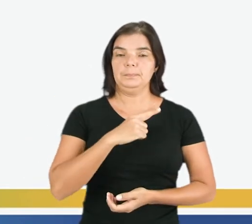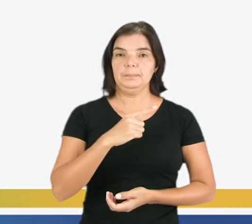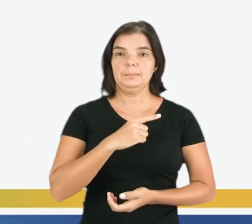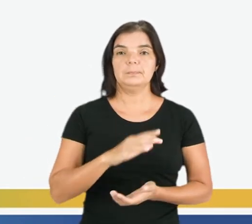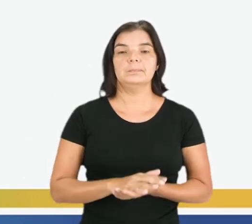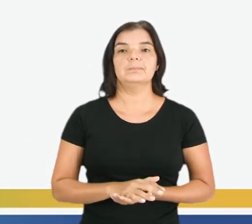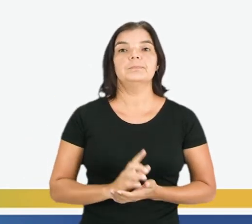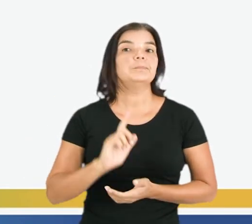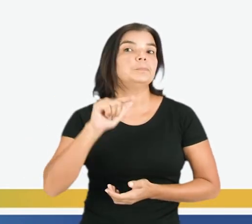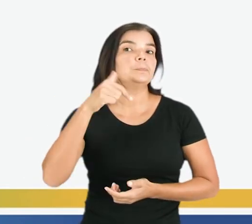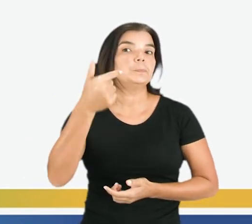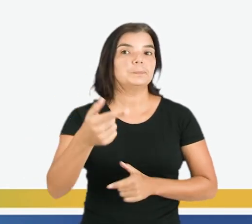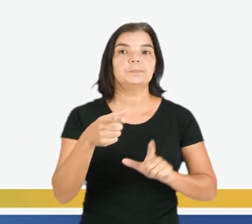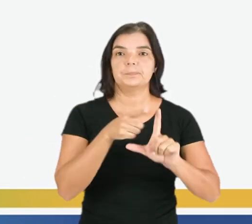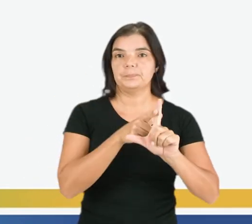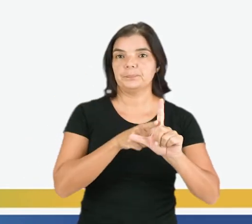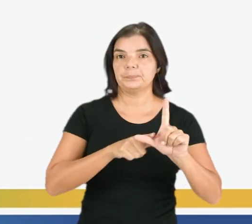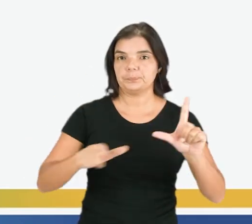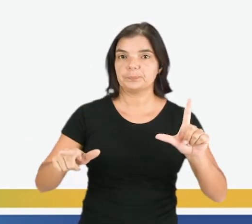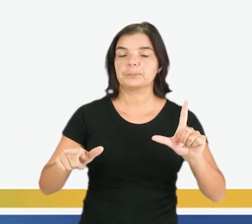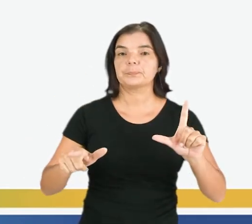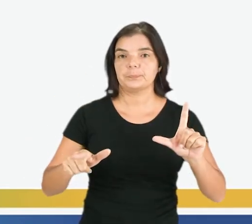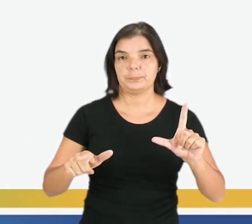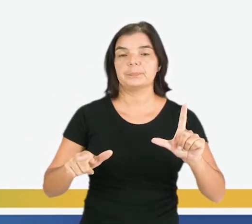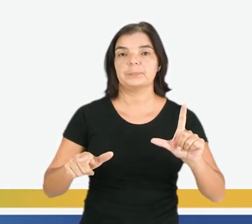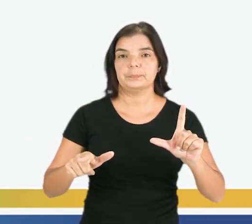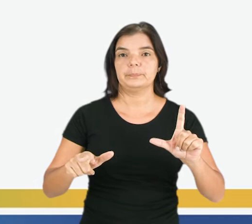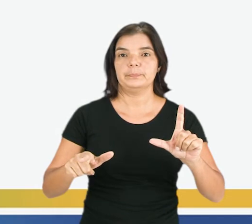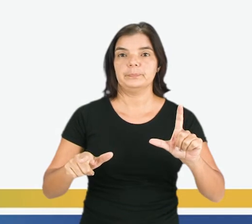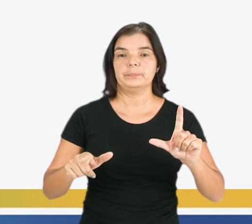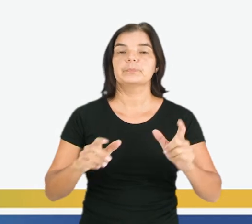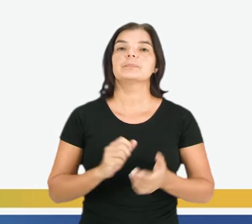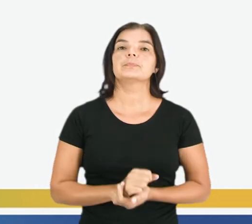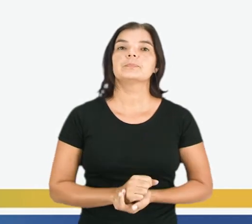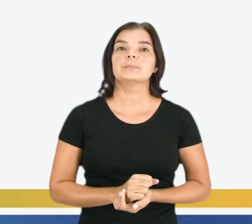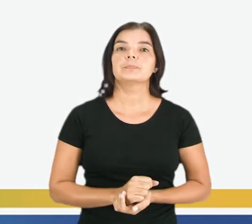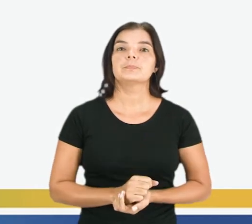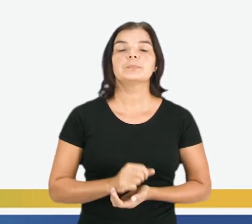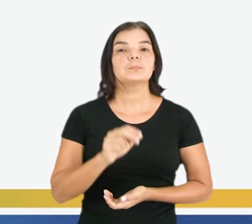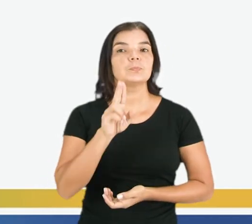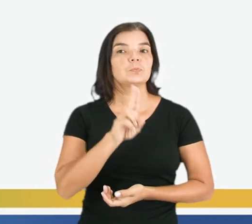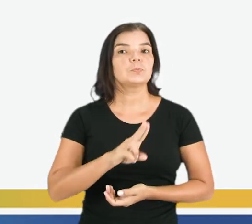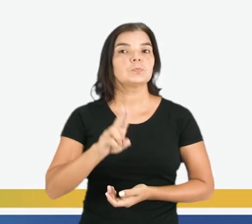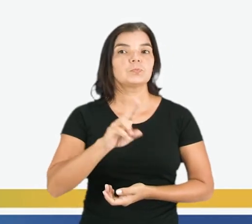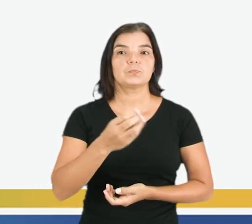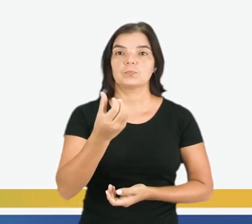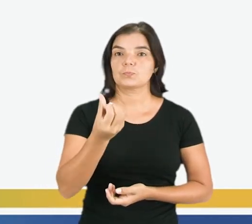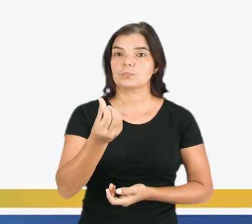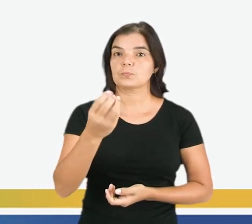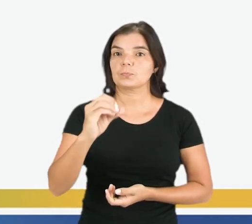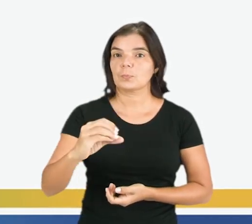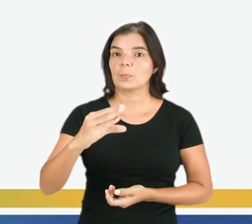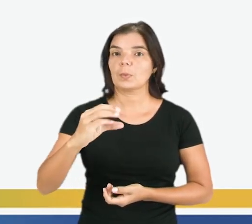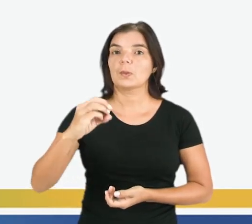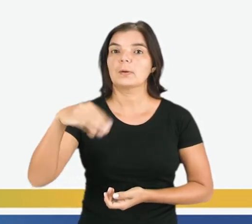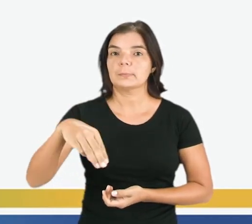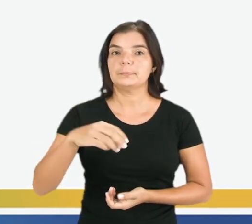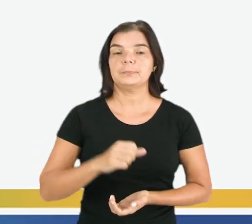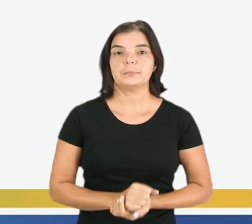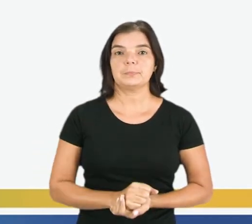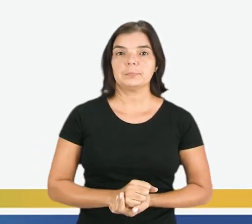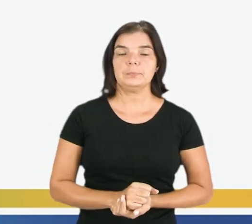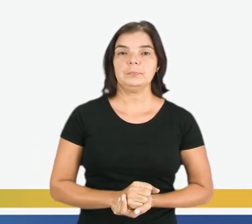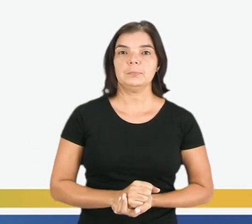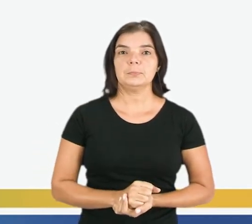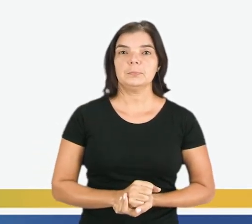régua aqui, ó. Já essa régua aqui, ó, o padrão dela é 60 centímetros.